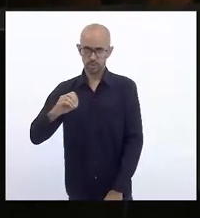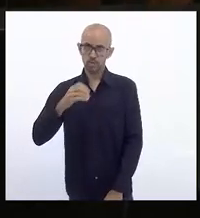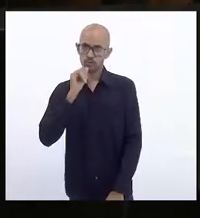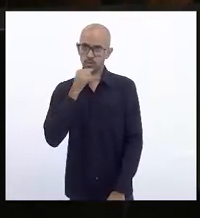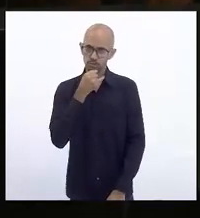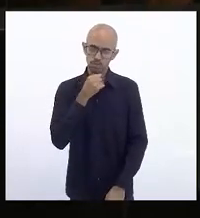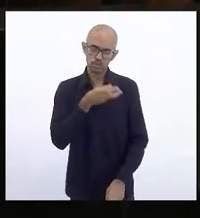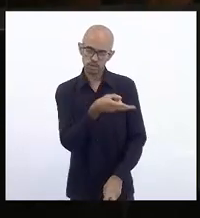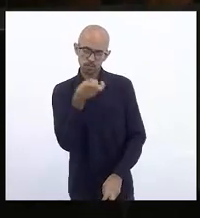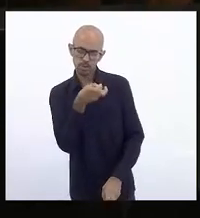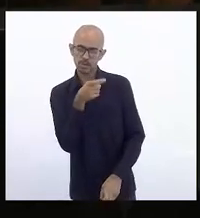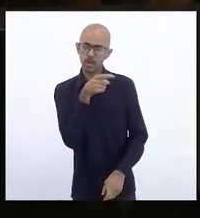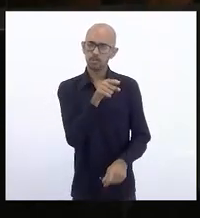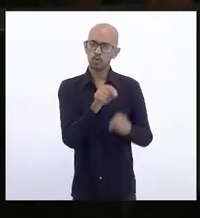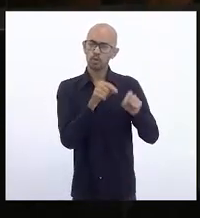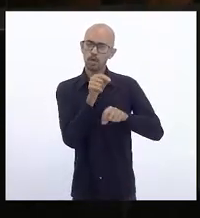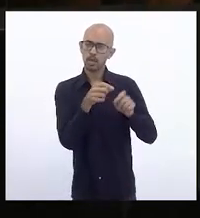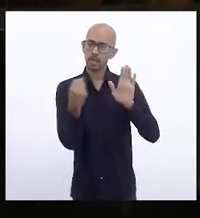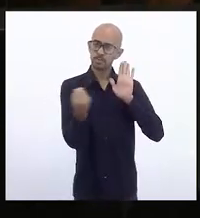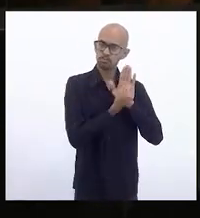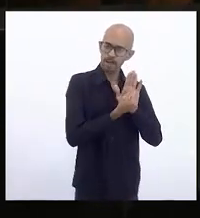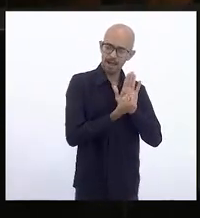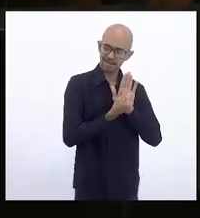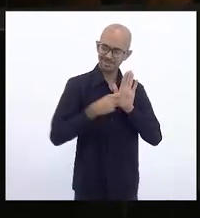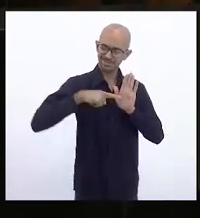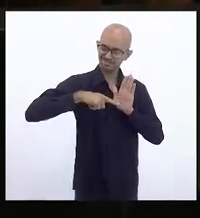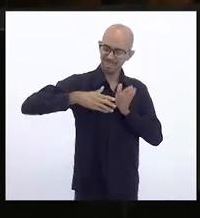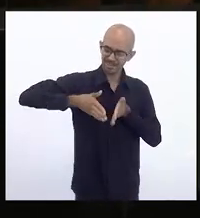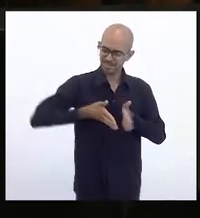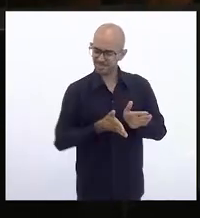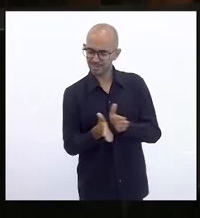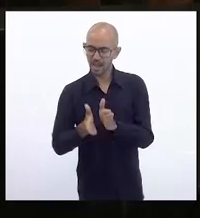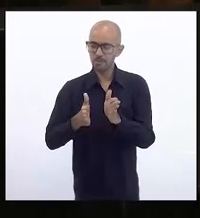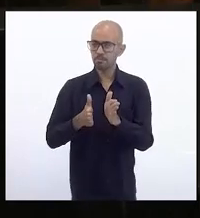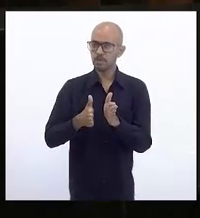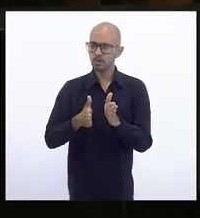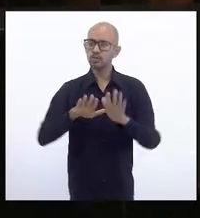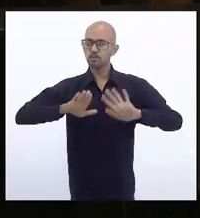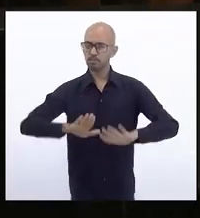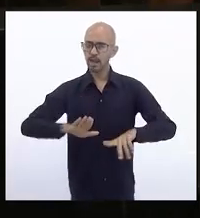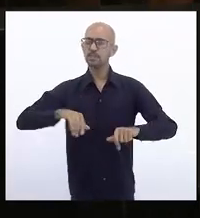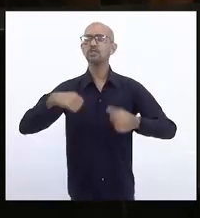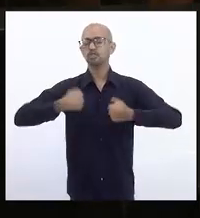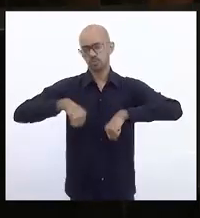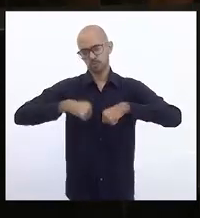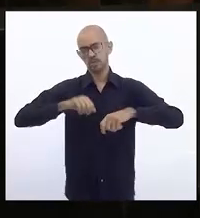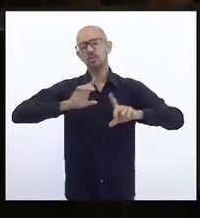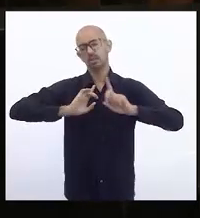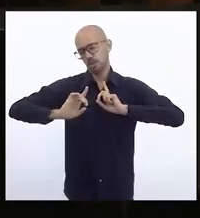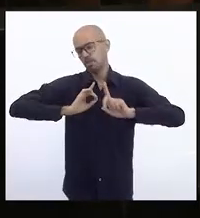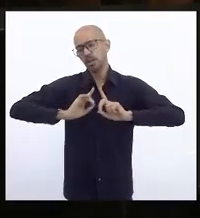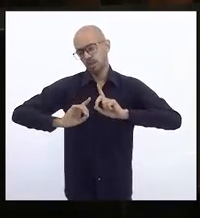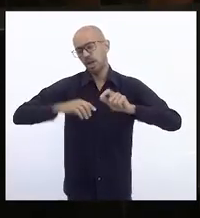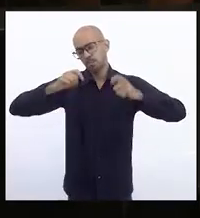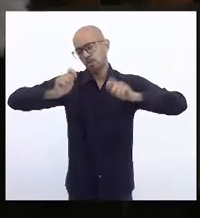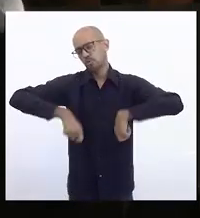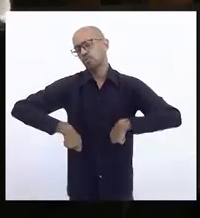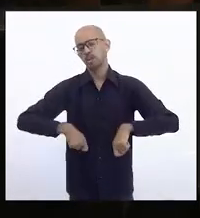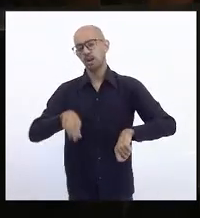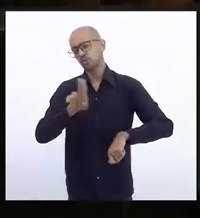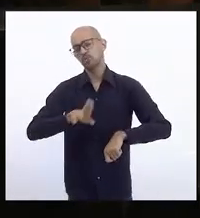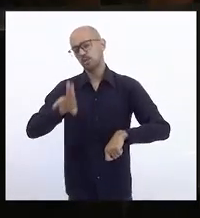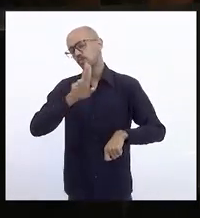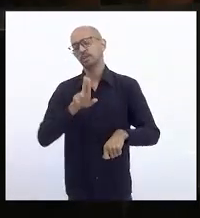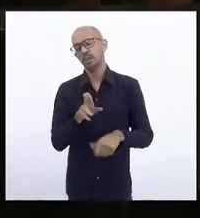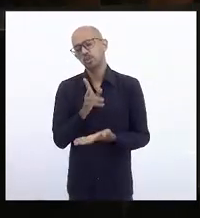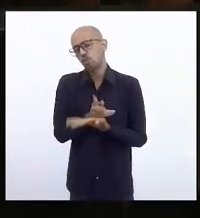os marcos, os caminhos que nos trouxeram até aqui, mas é necessário fazer o debate que a possibilidade de uma